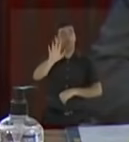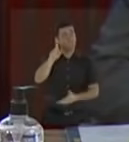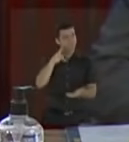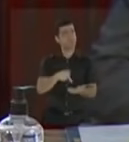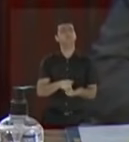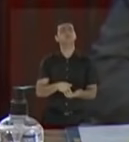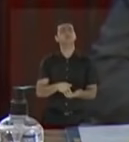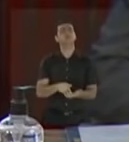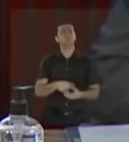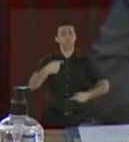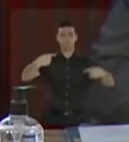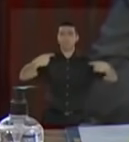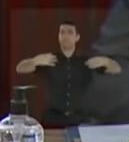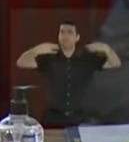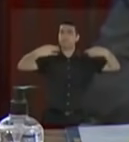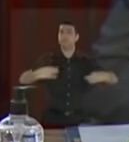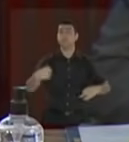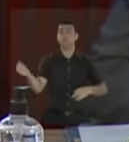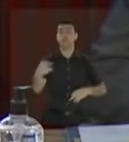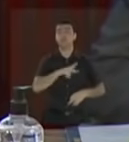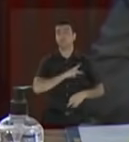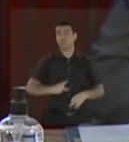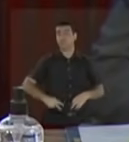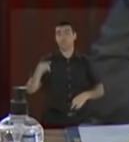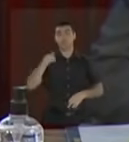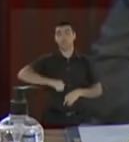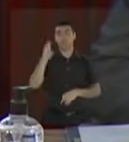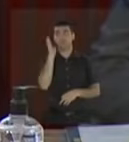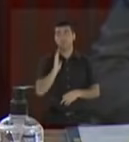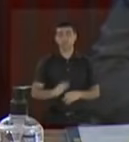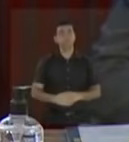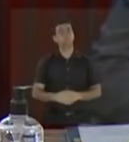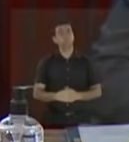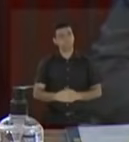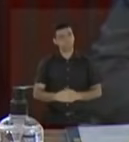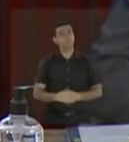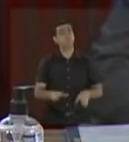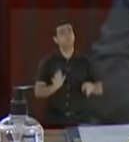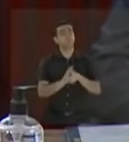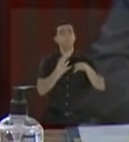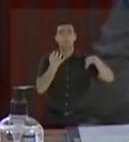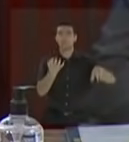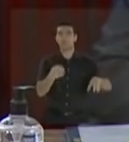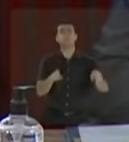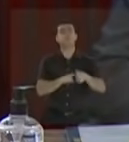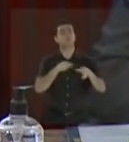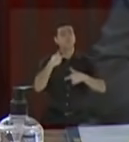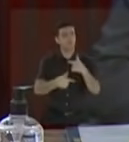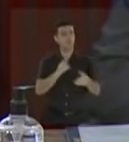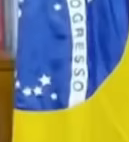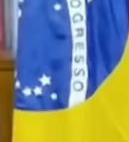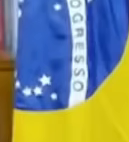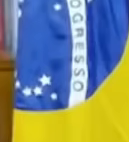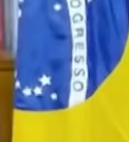conflito de interesse até porque medidas são tomadas envolvendo as offshores que são empresas que em que as pessoas depositam os